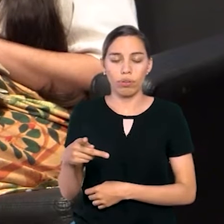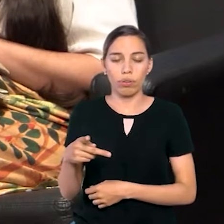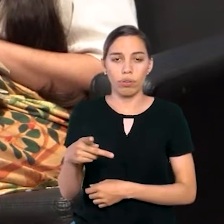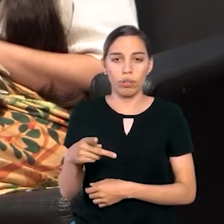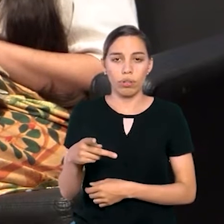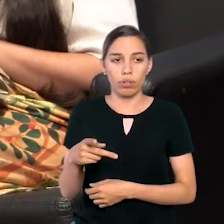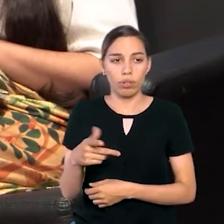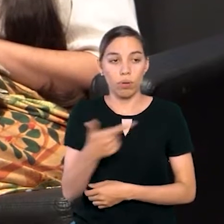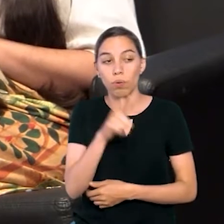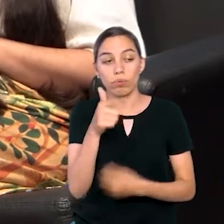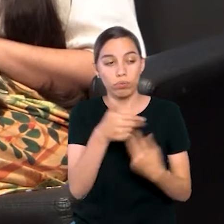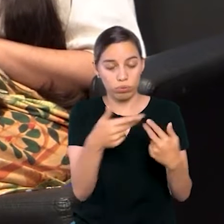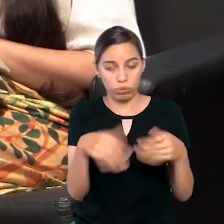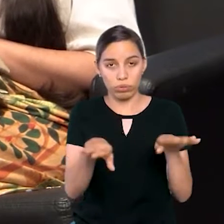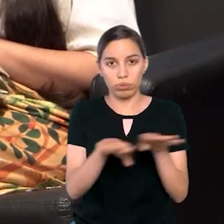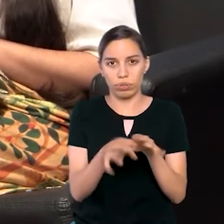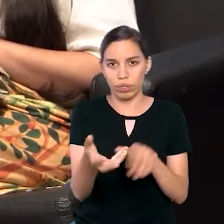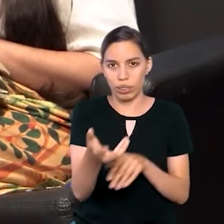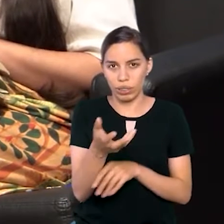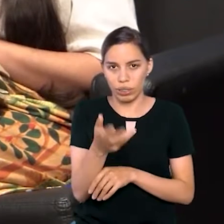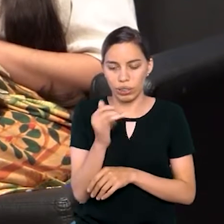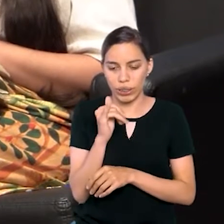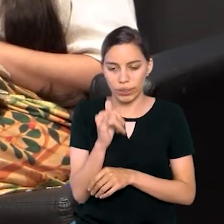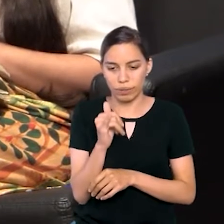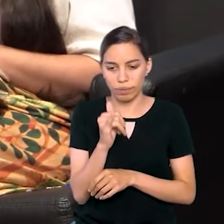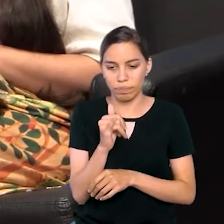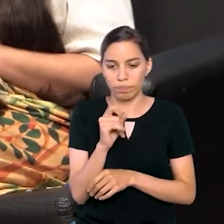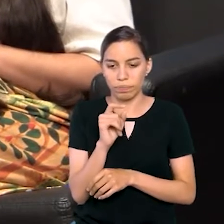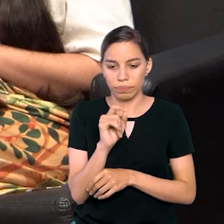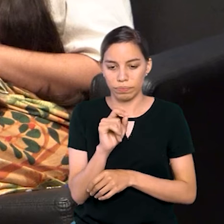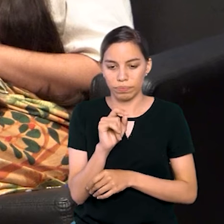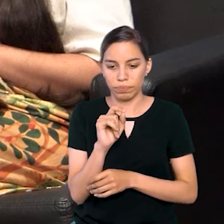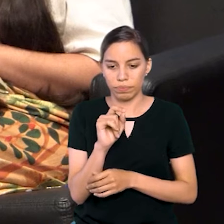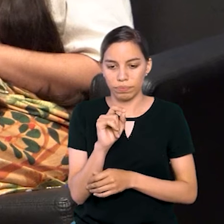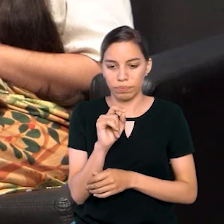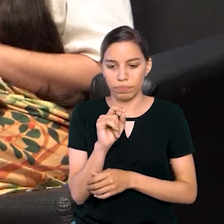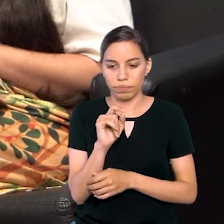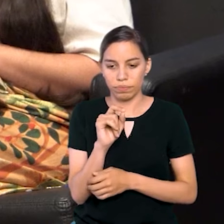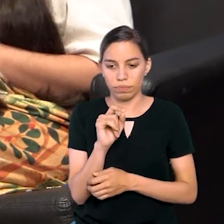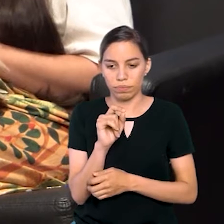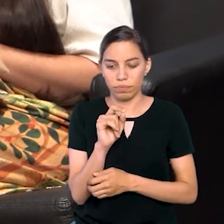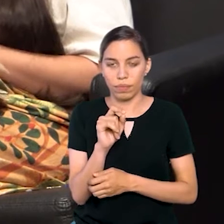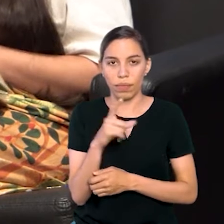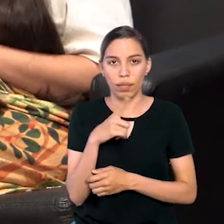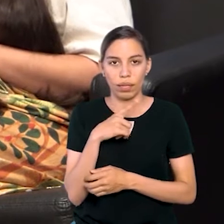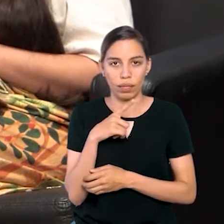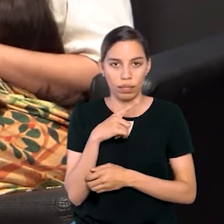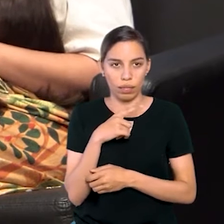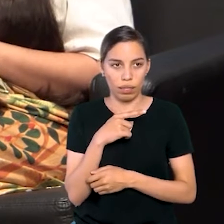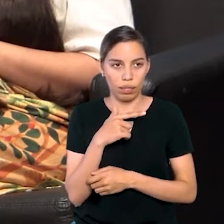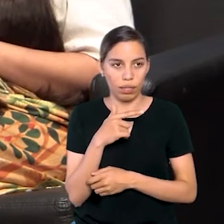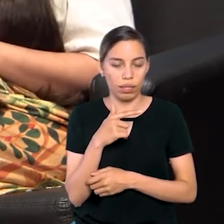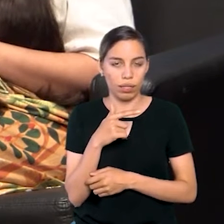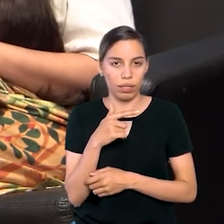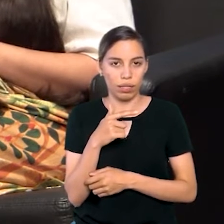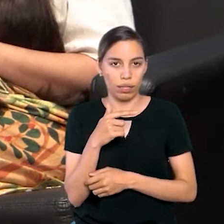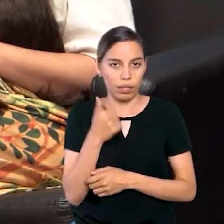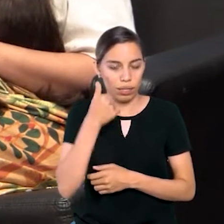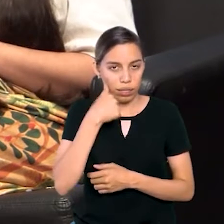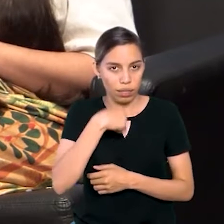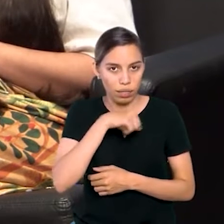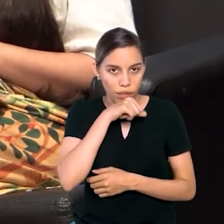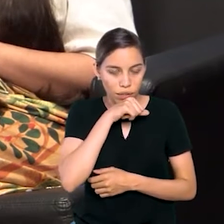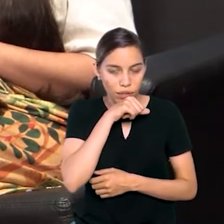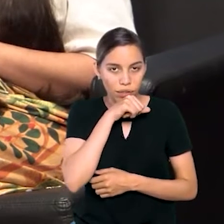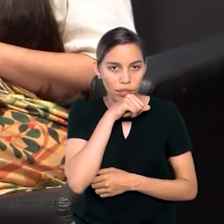eu queria reforçar é de que tem até uma fala da parenta de Araguarani, né, que ela diz que